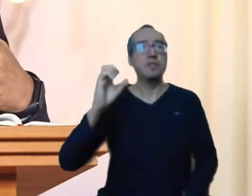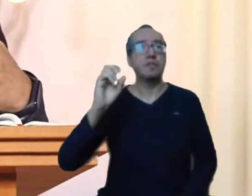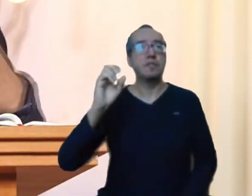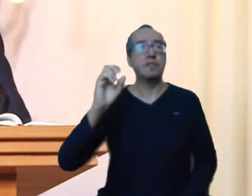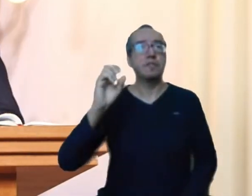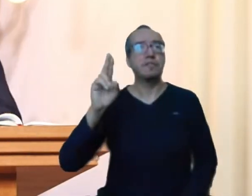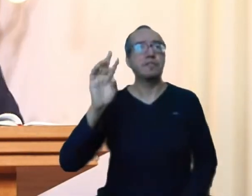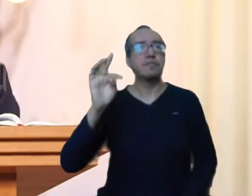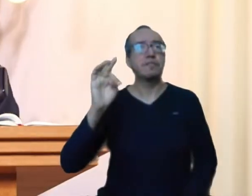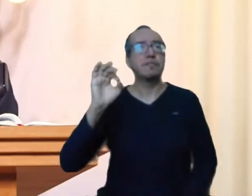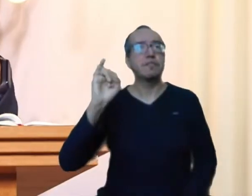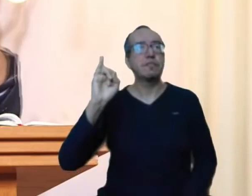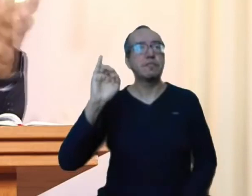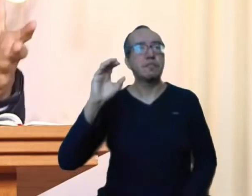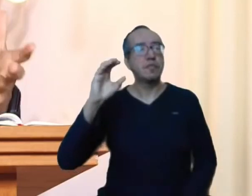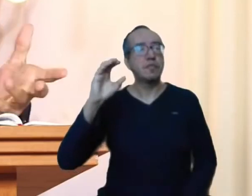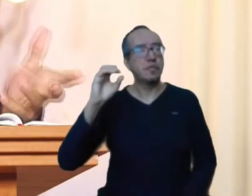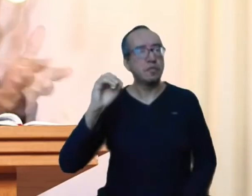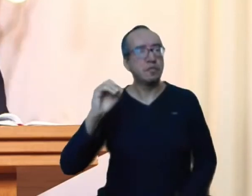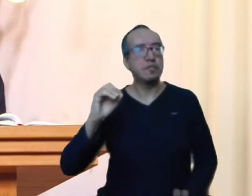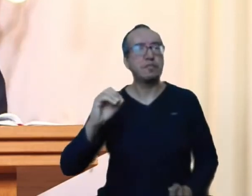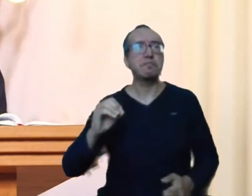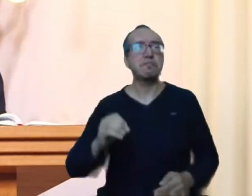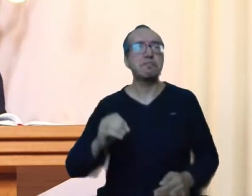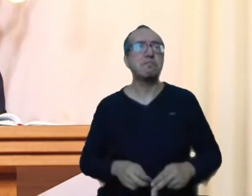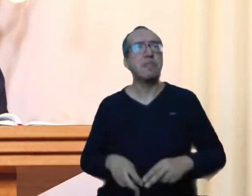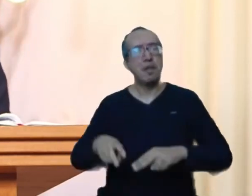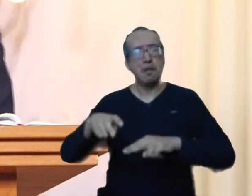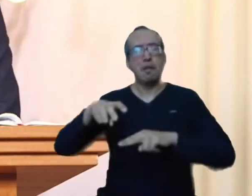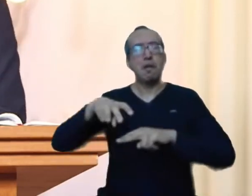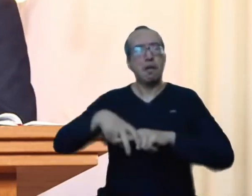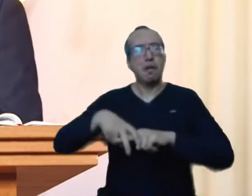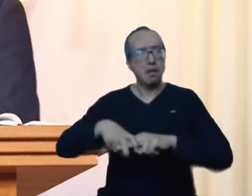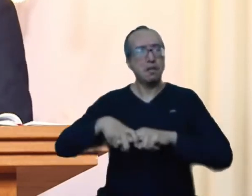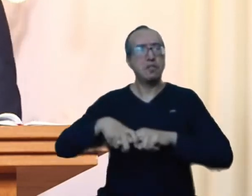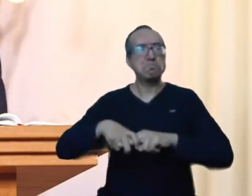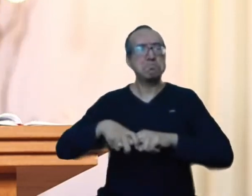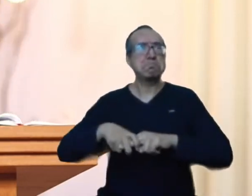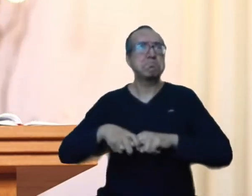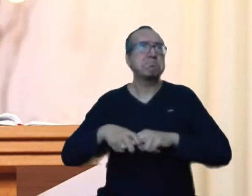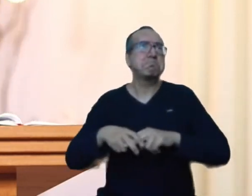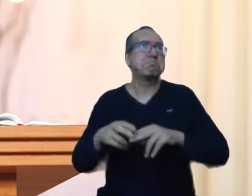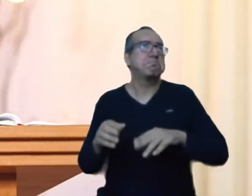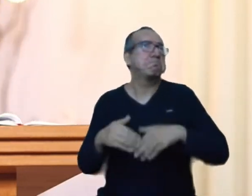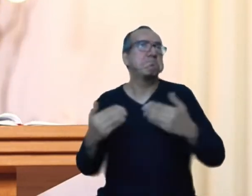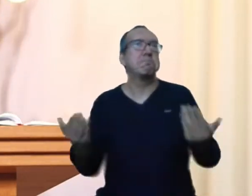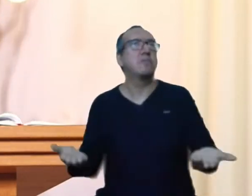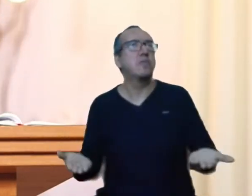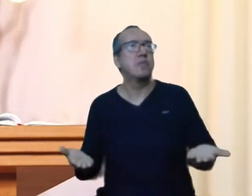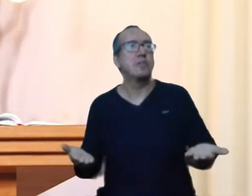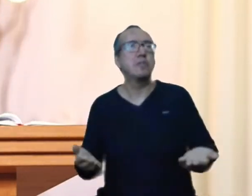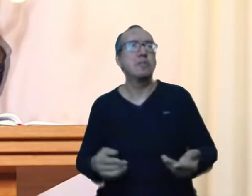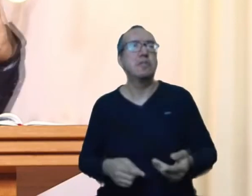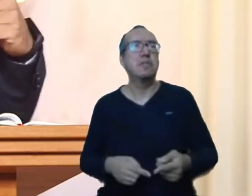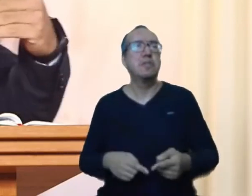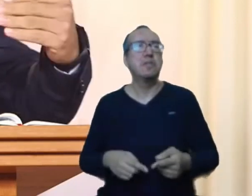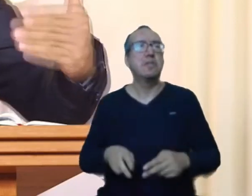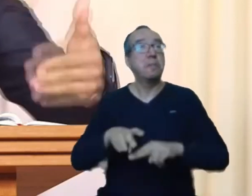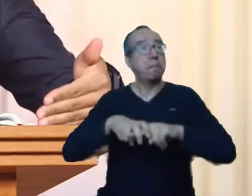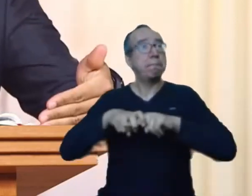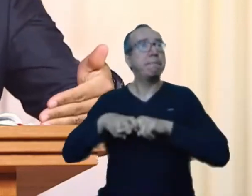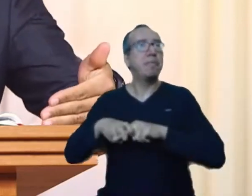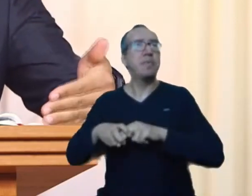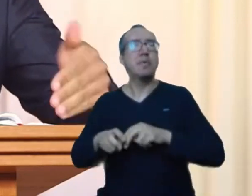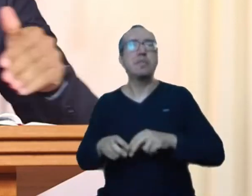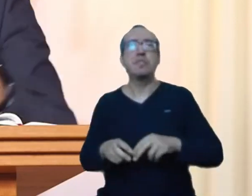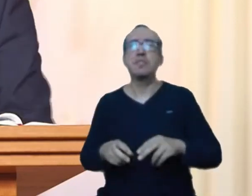por causa da ventilação. Vamos imaginar que ele tenha sentado